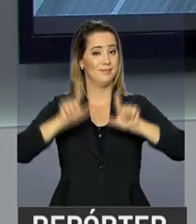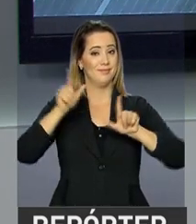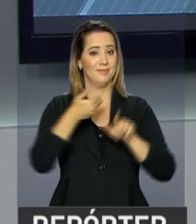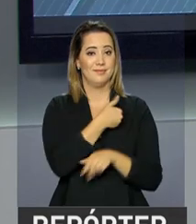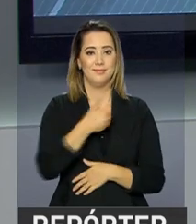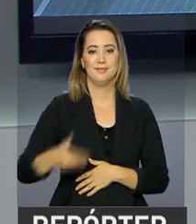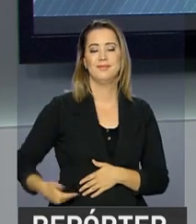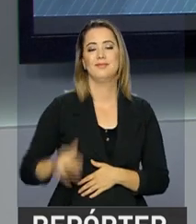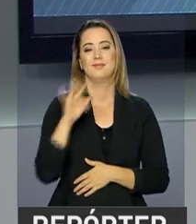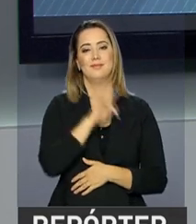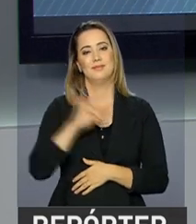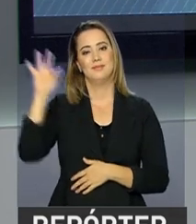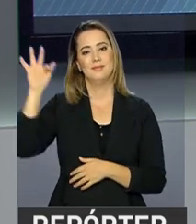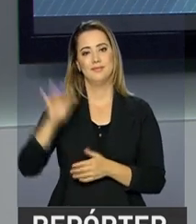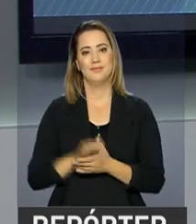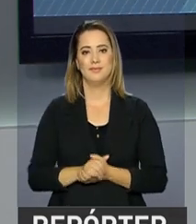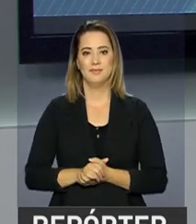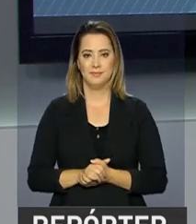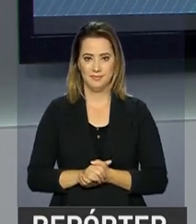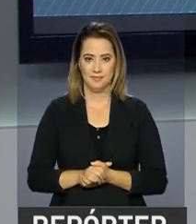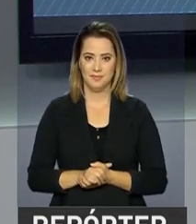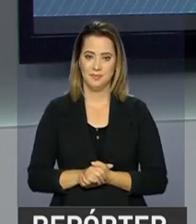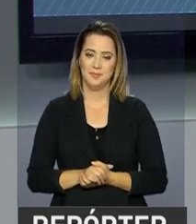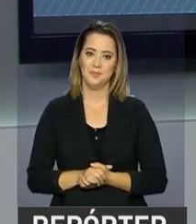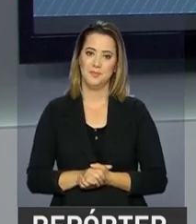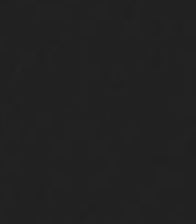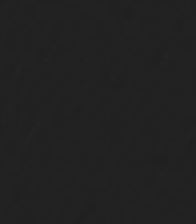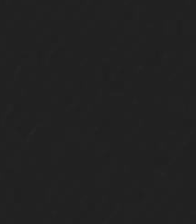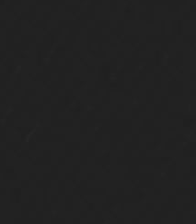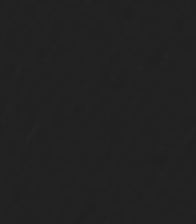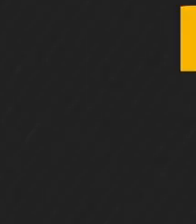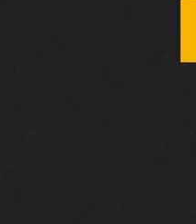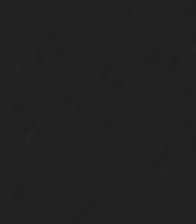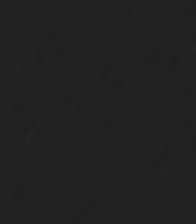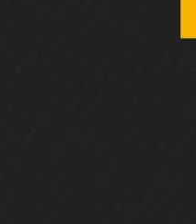a gente aqui na NB a TV do Governo Federal